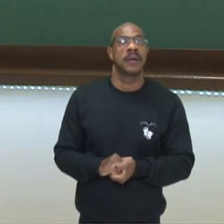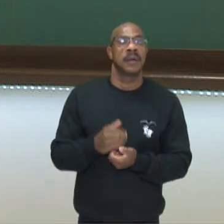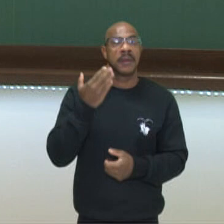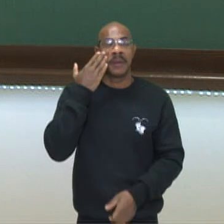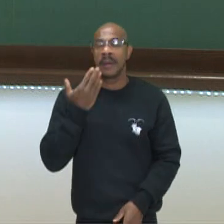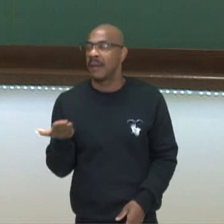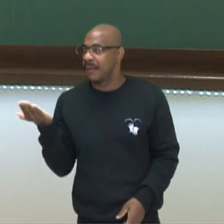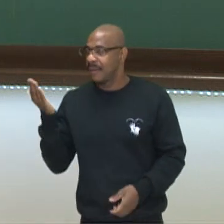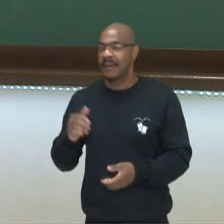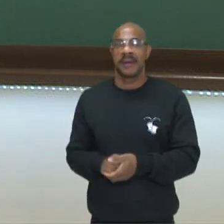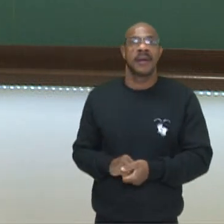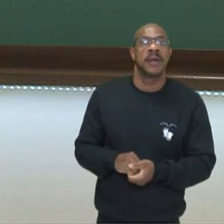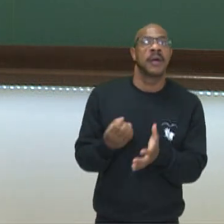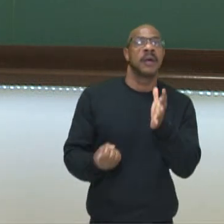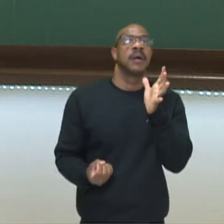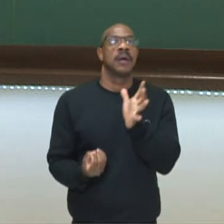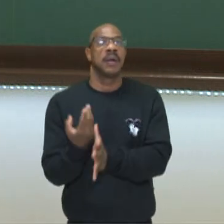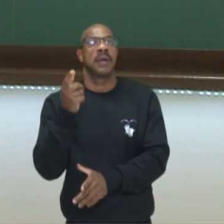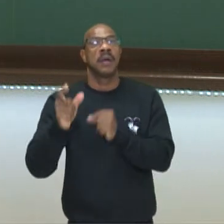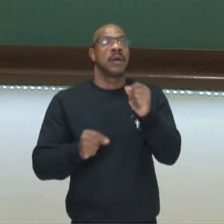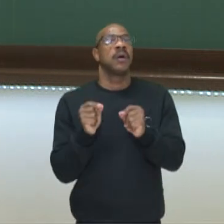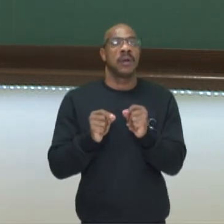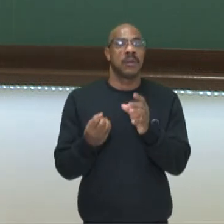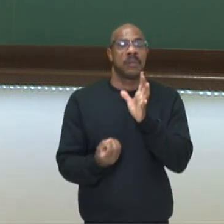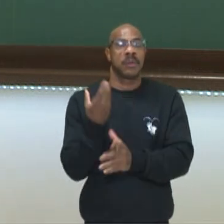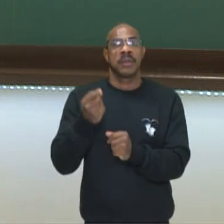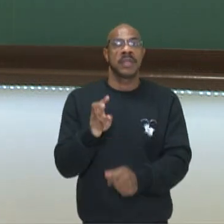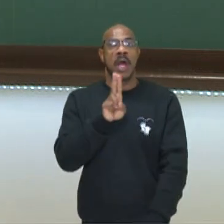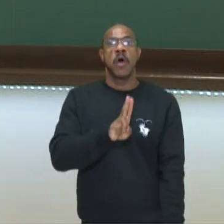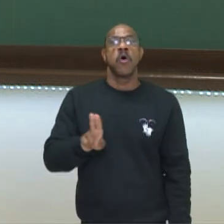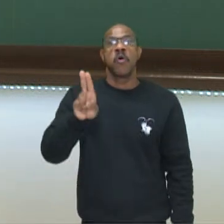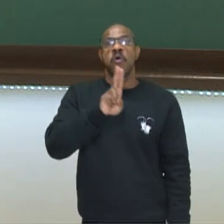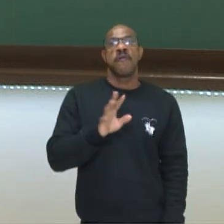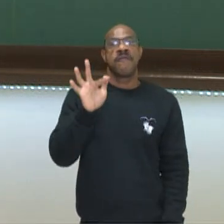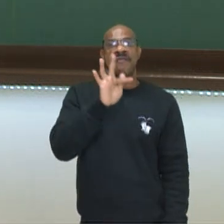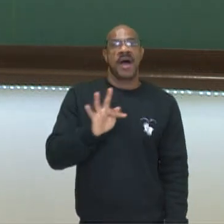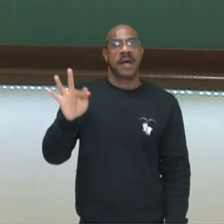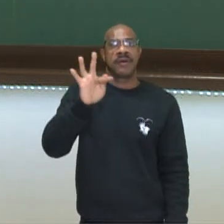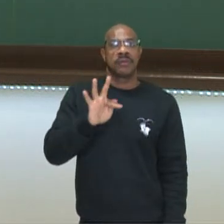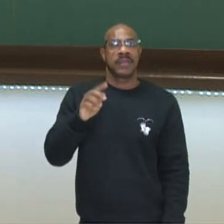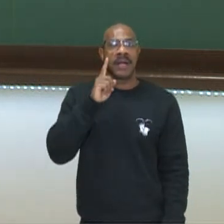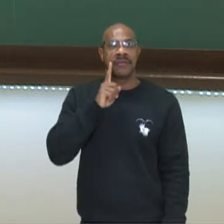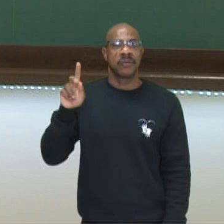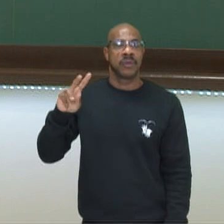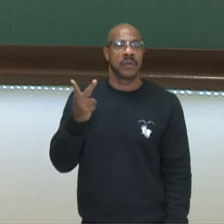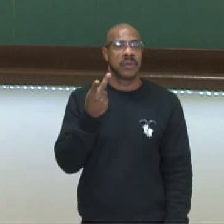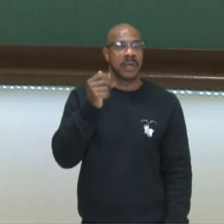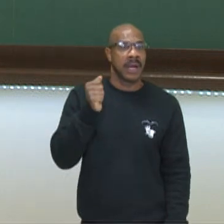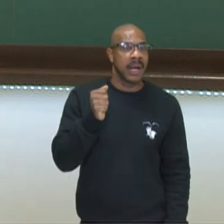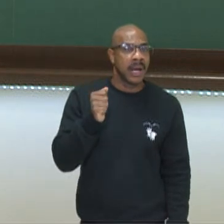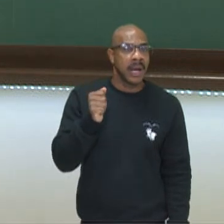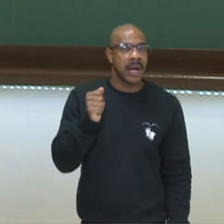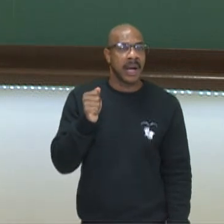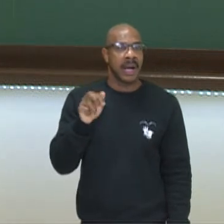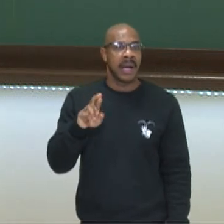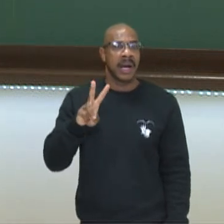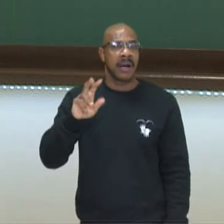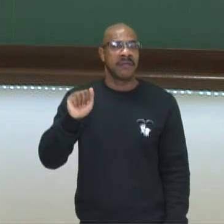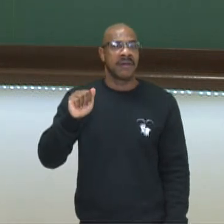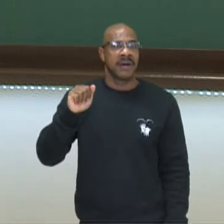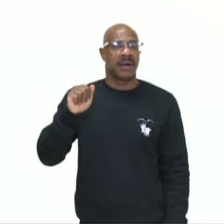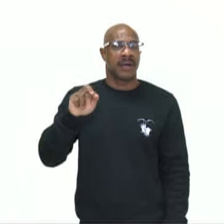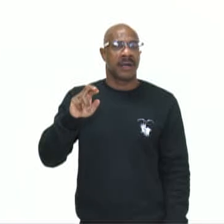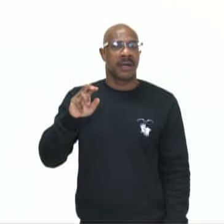olha só, né? Fundação da Universidade de Harvard, a universidade aí talvez mais famosa do mundo, né? A melhor universidade que a gente tem.